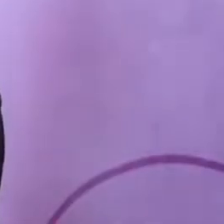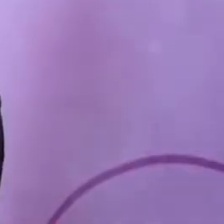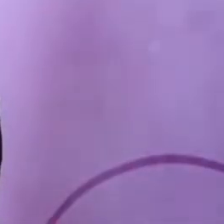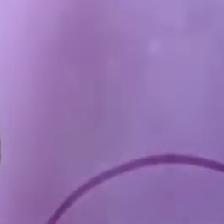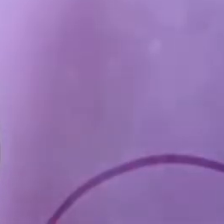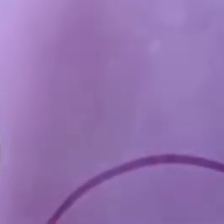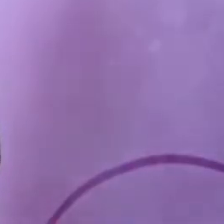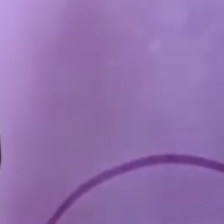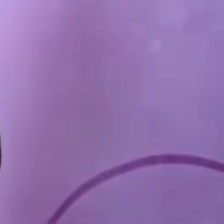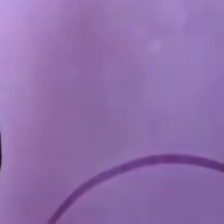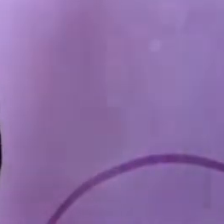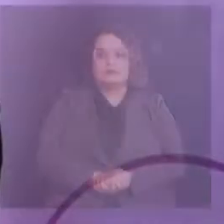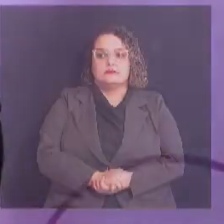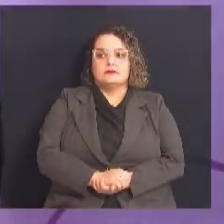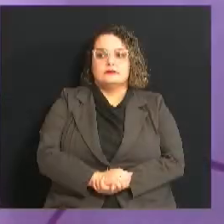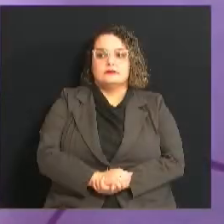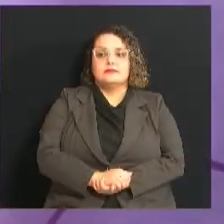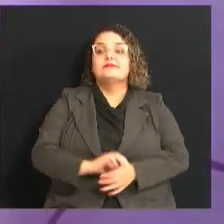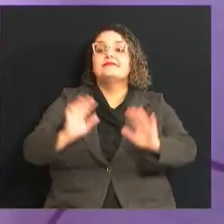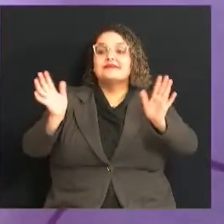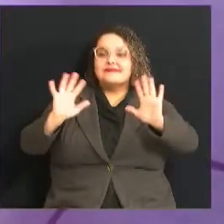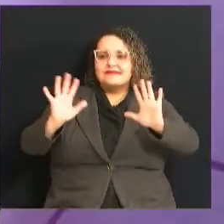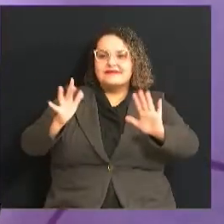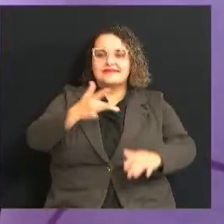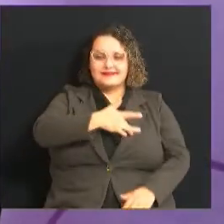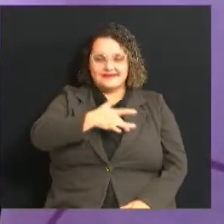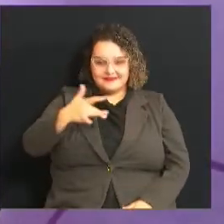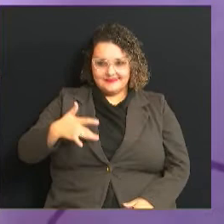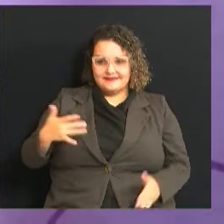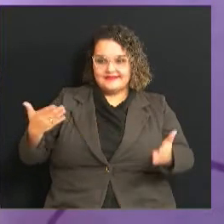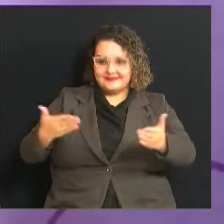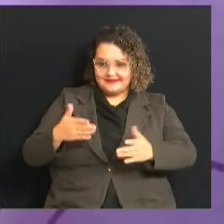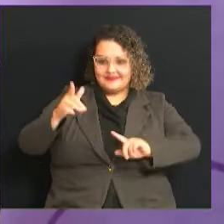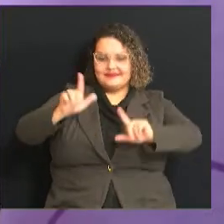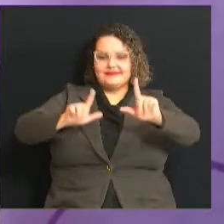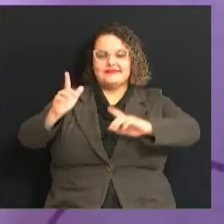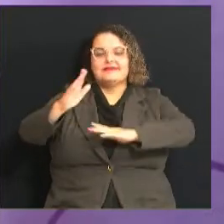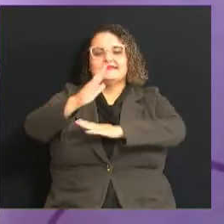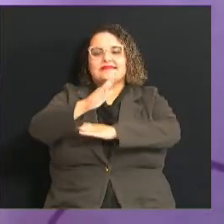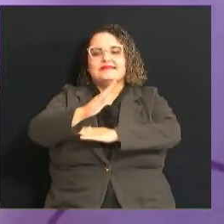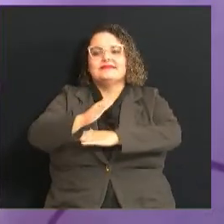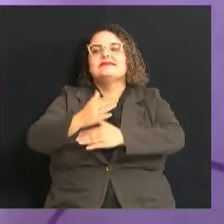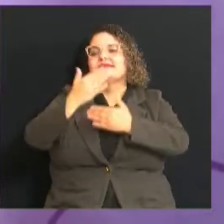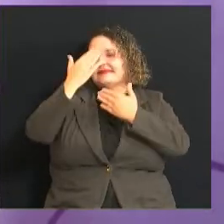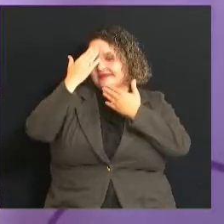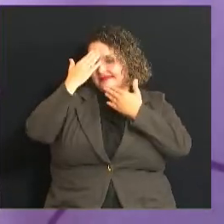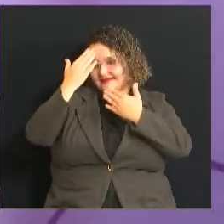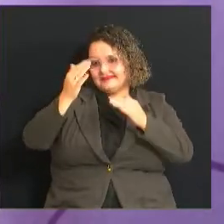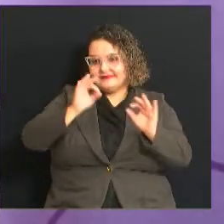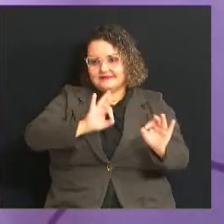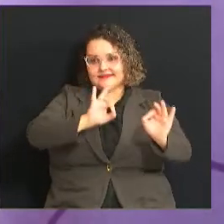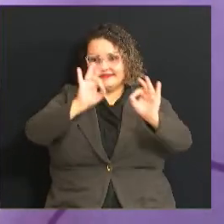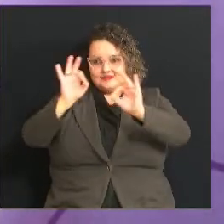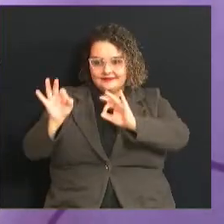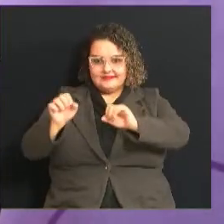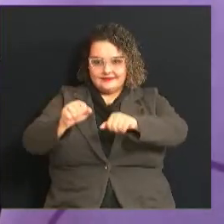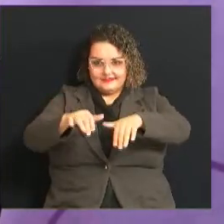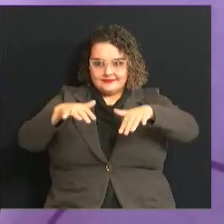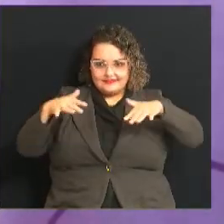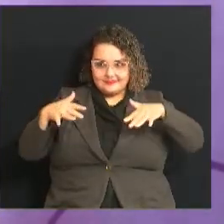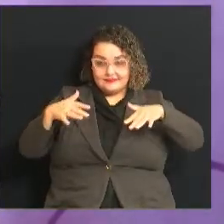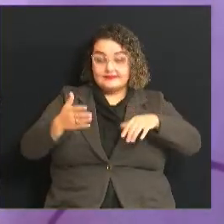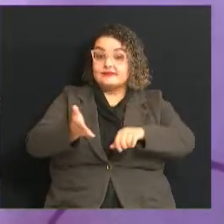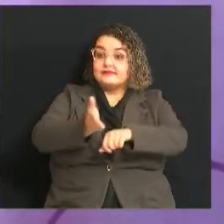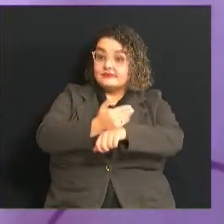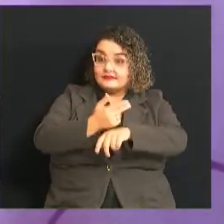Olá, mais um Saúde Agora aqui pela tela da TV Câmara Campinas. Mais uma vez, obrigada pela sua companhia e audiência. E antes de